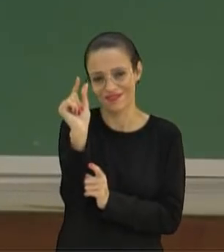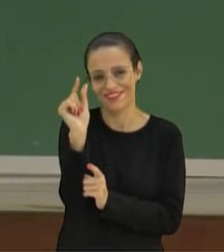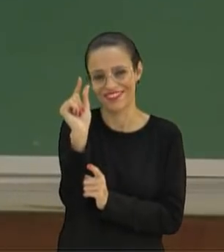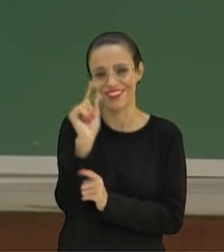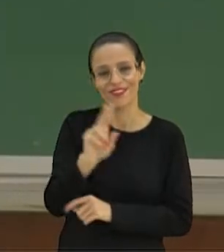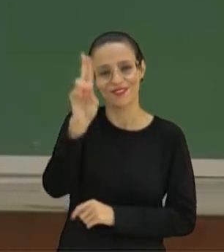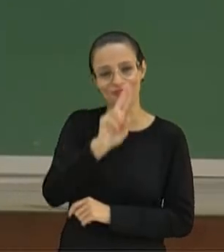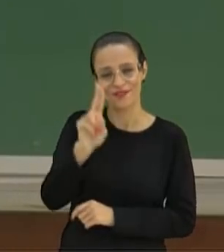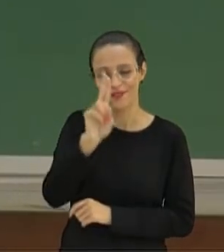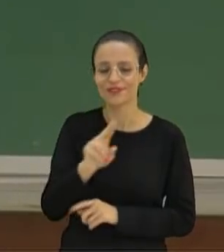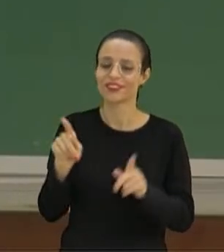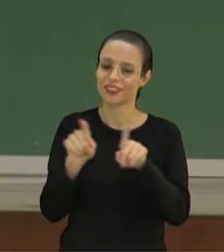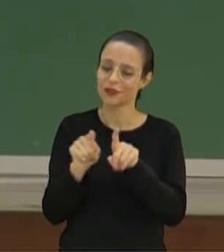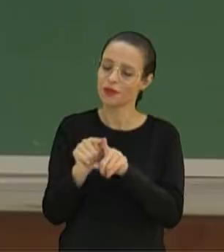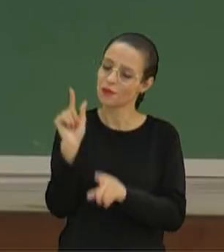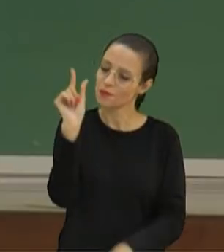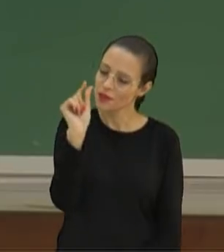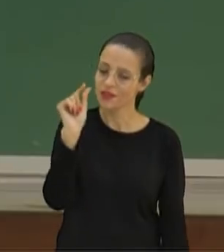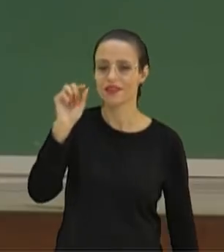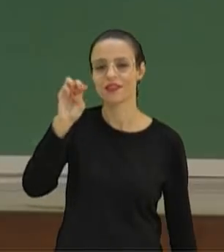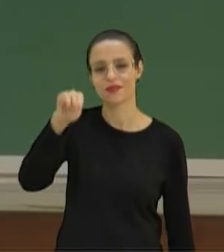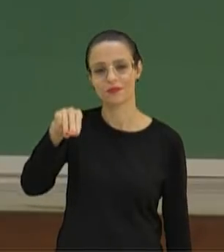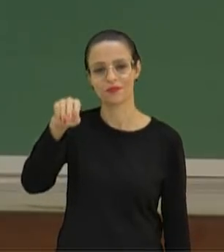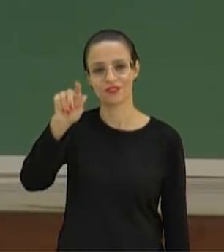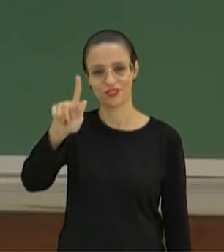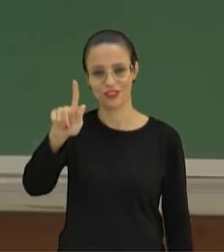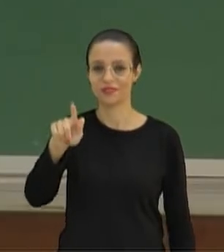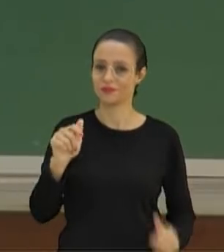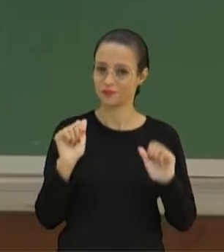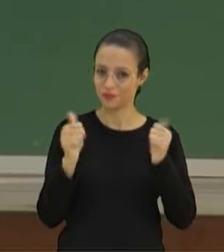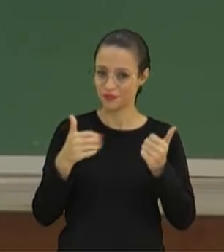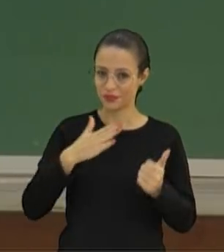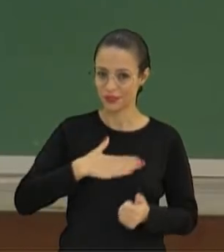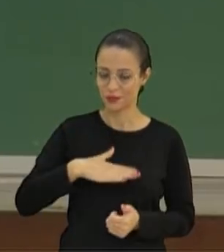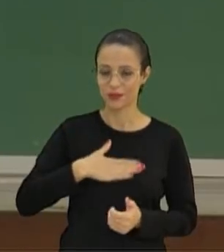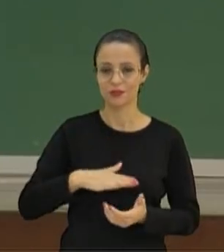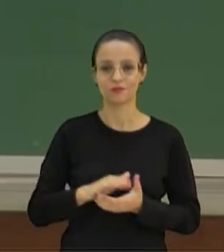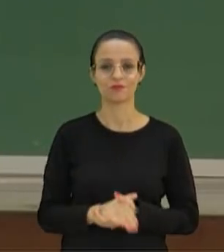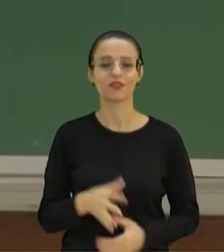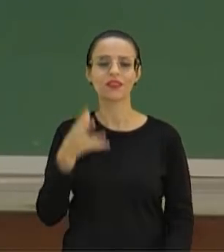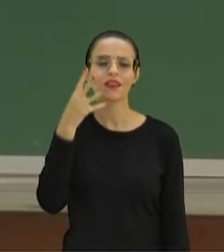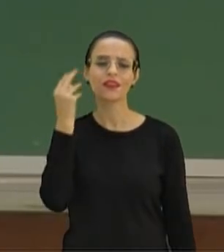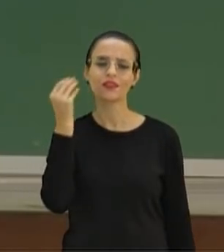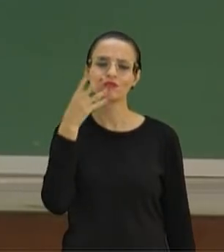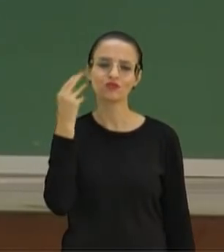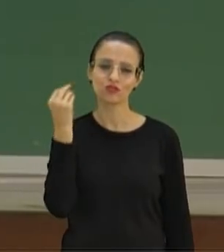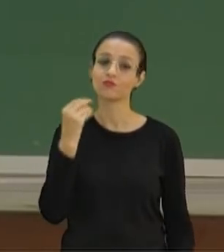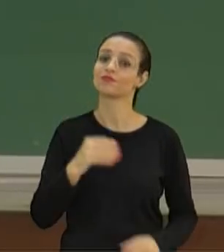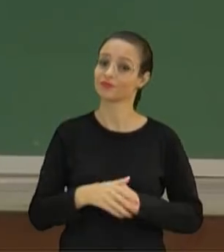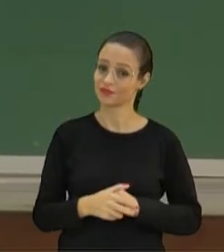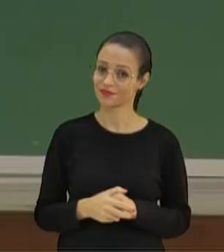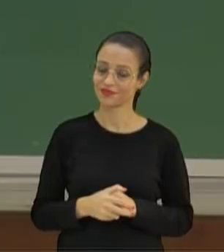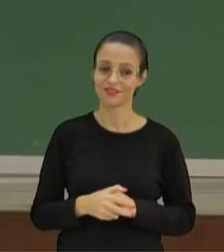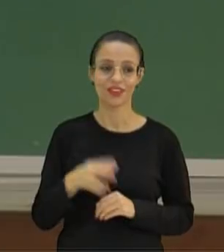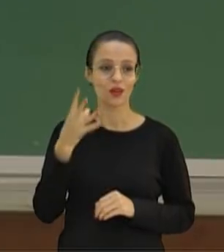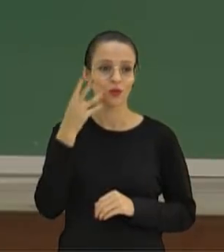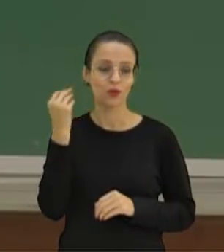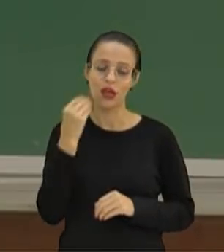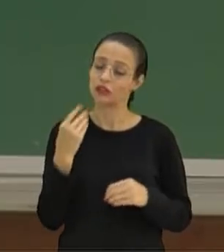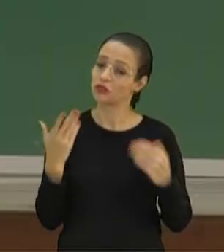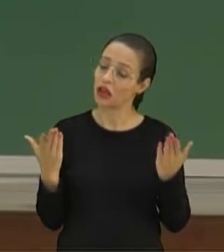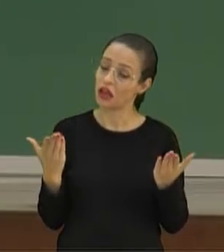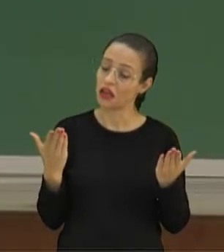usamos uma unidade bem pequena, que é o miligrama, tranquilo? E o gatinho? O gato,